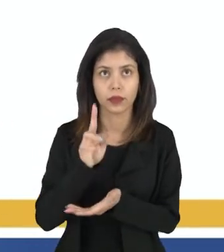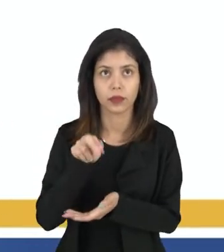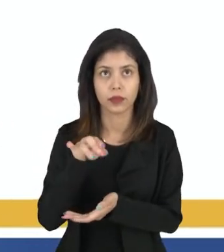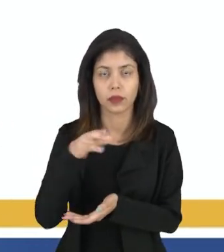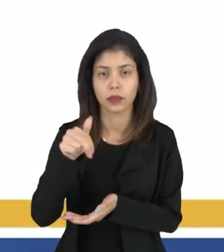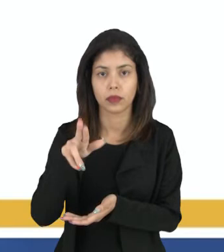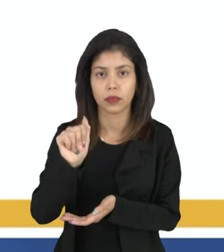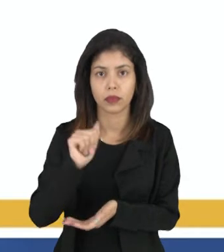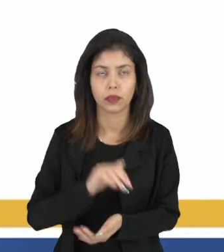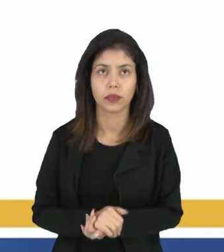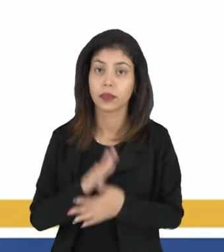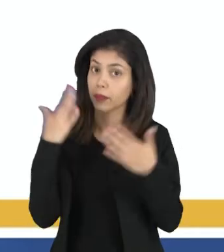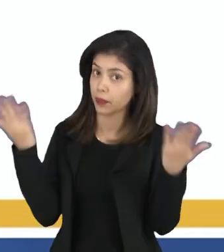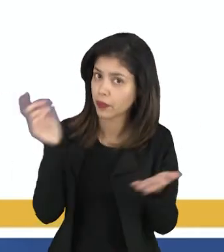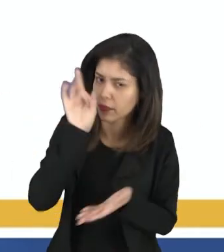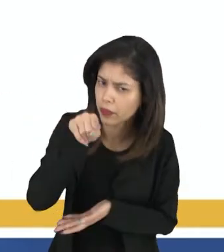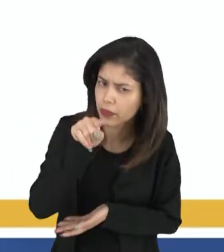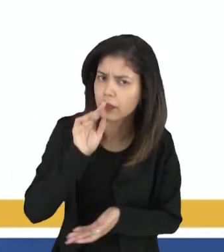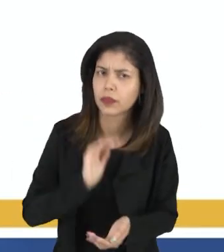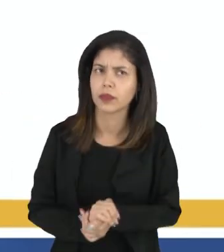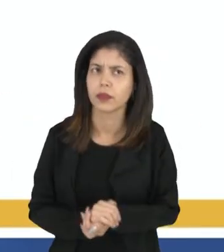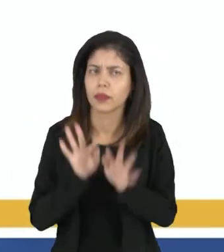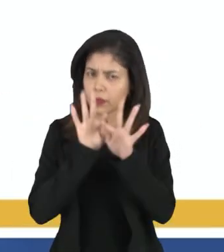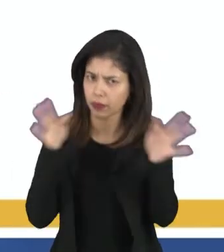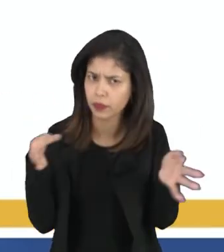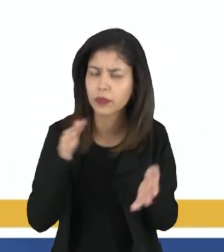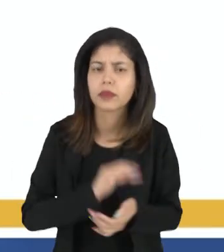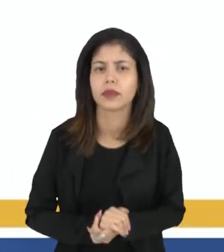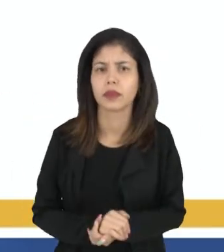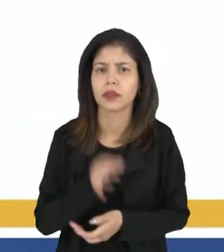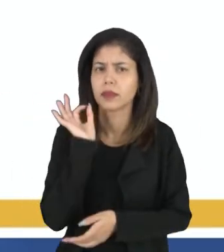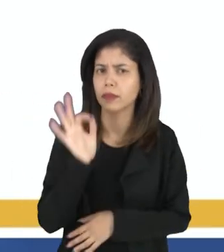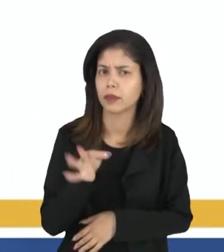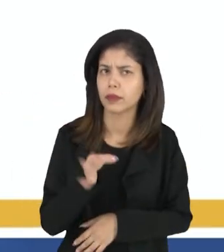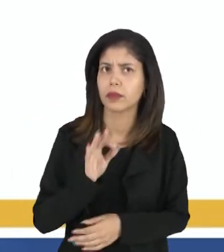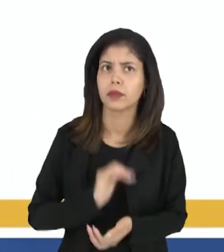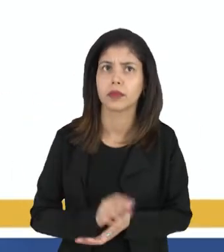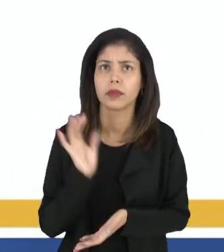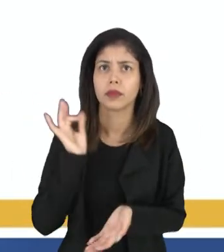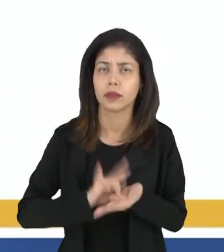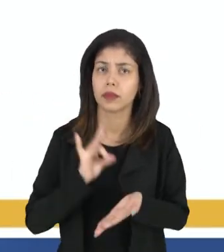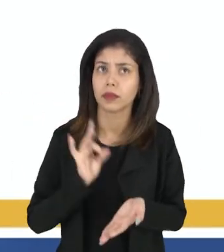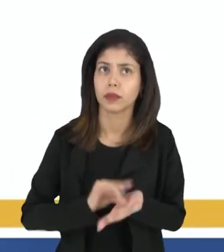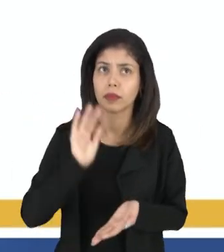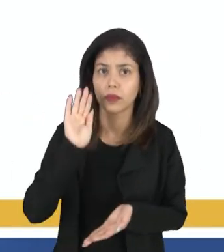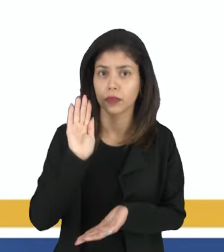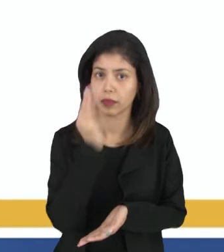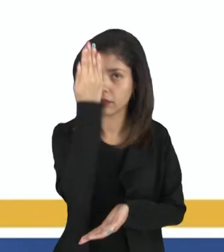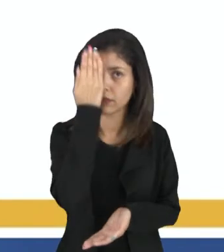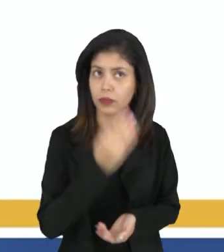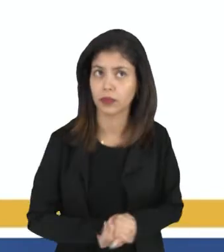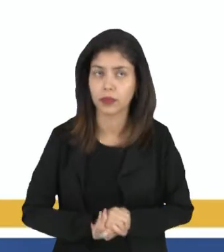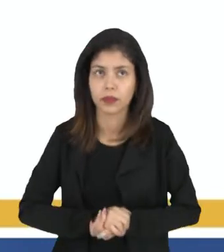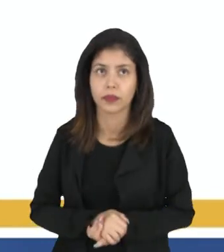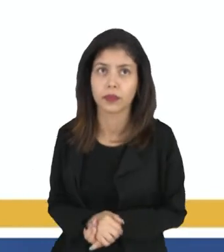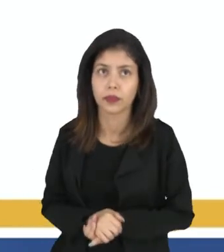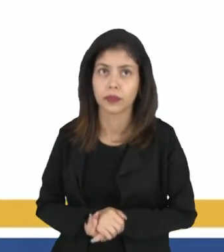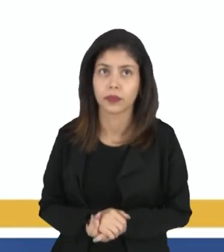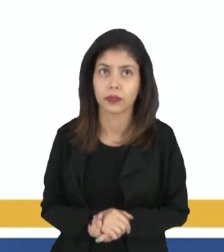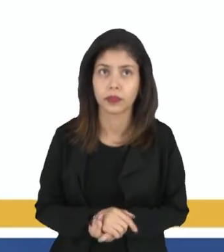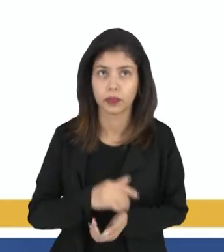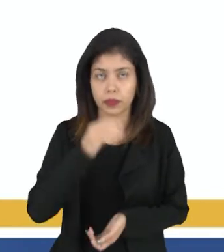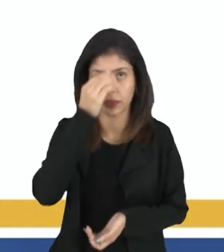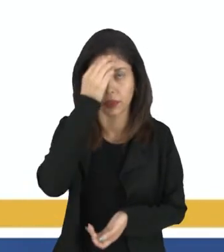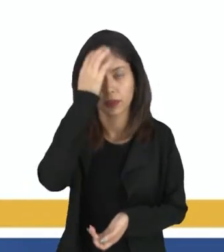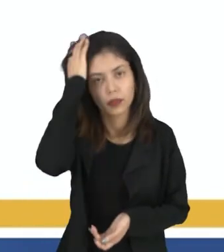sempre funcionam. E aí, essa alternativa está correta, verdadeira ou é falsa? True or